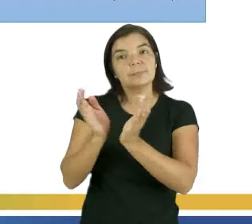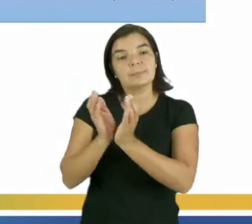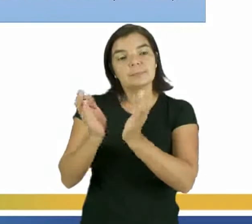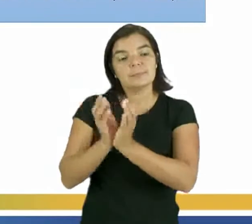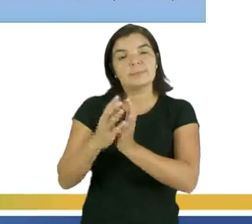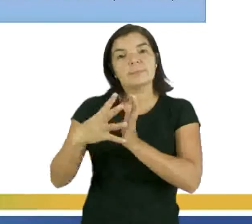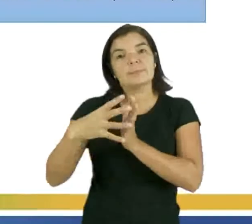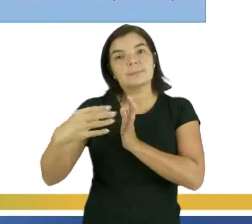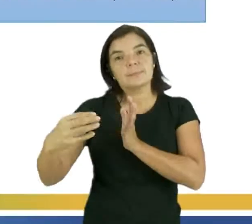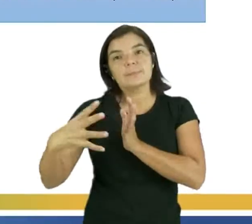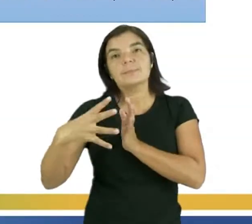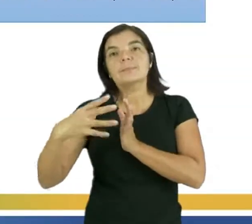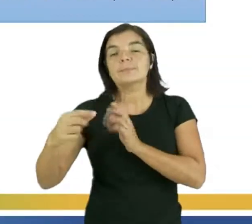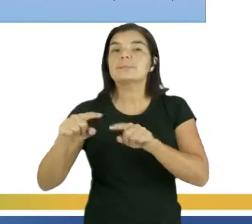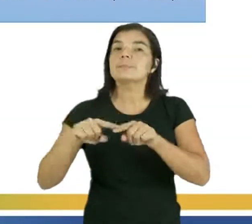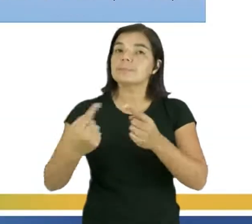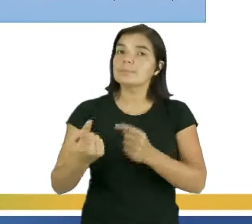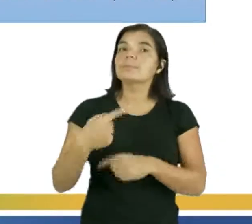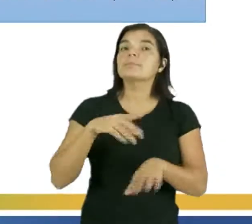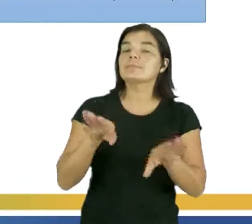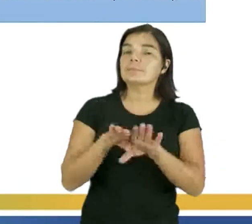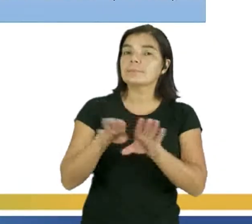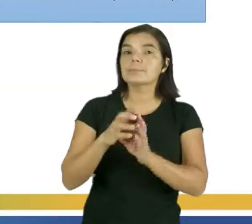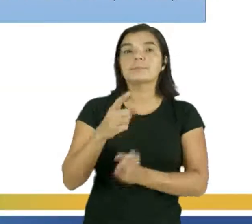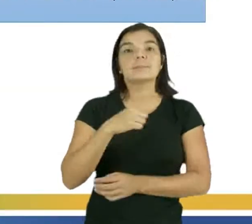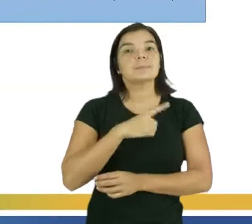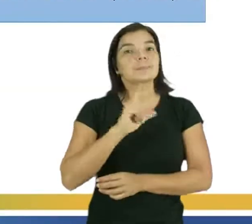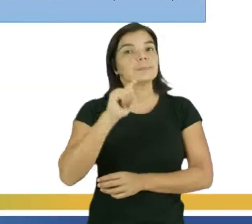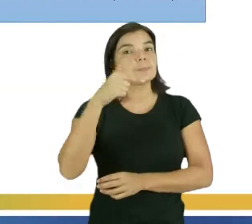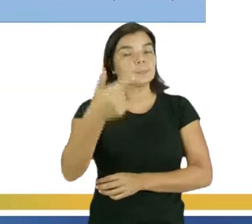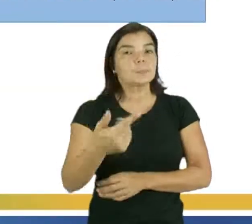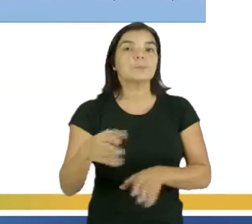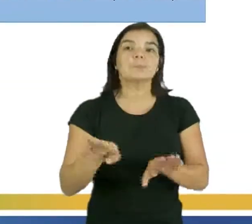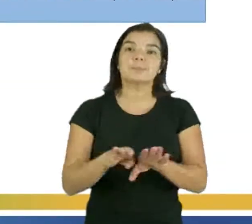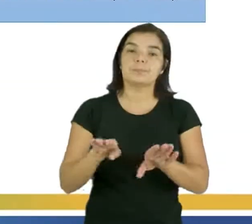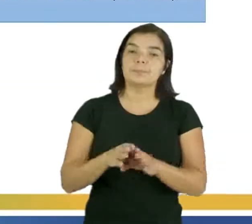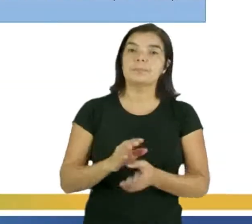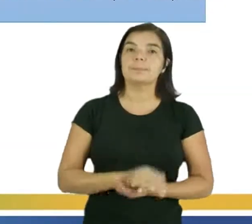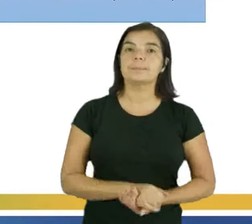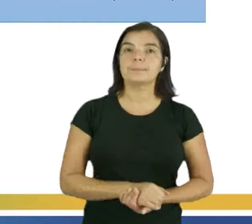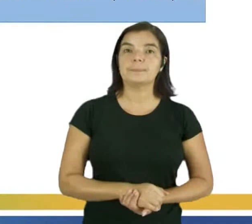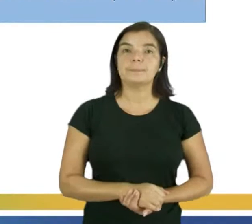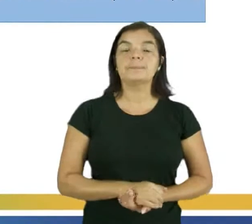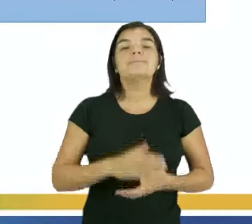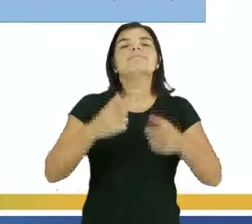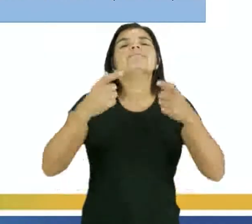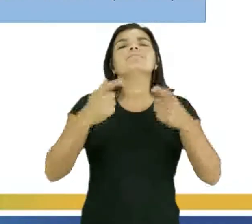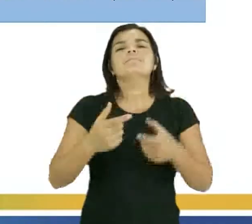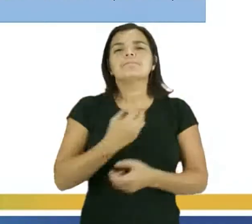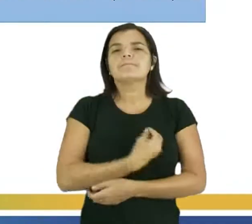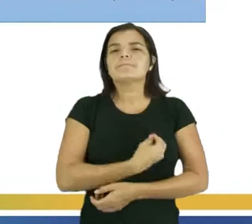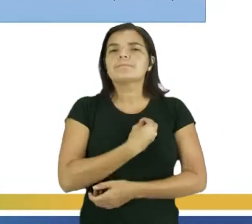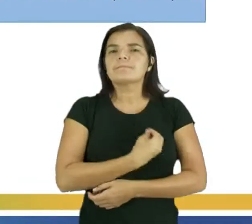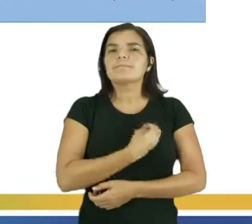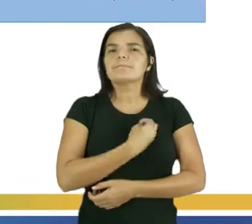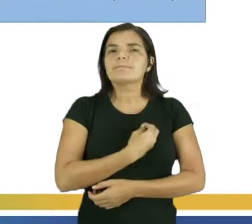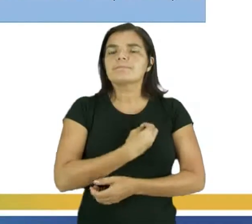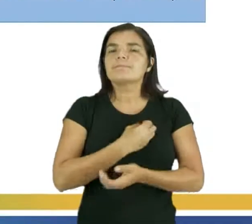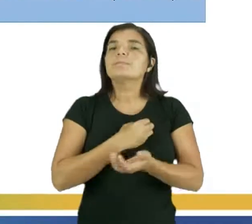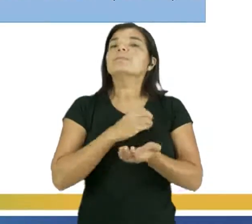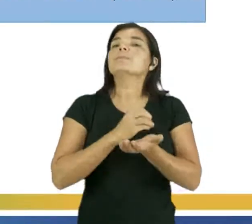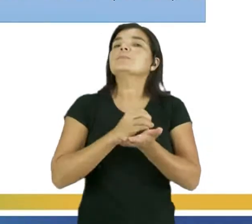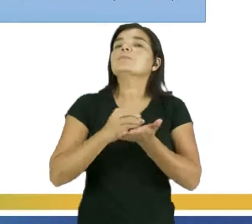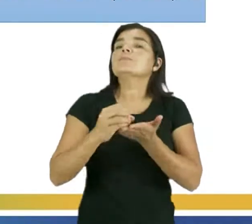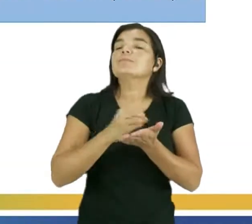representantes dos quinidários. Mas a gente também pode encontrar outros que a gente vai ver logo mais quem são. E onde é que estão esses organismos?